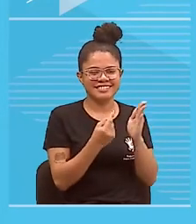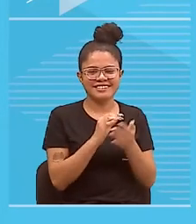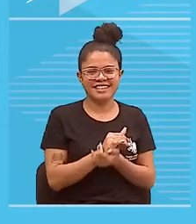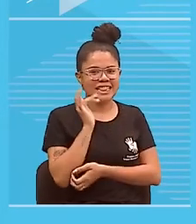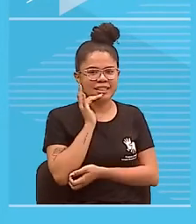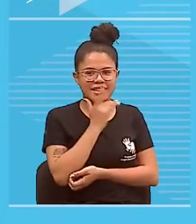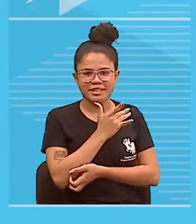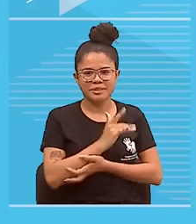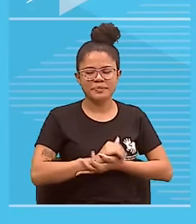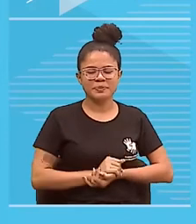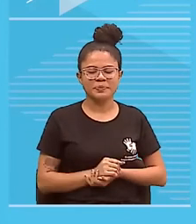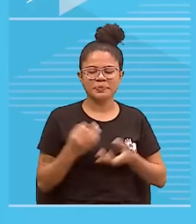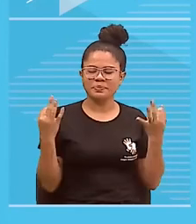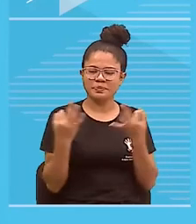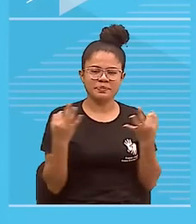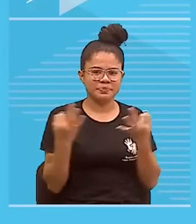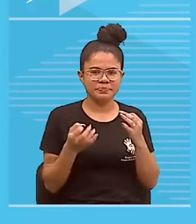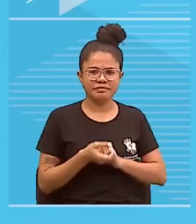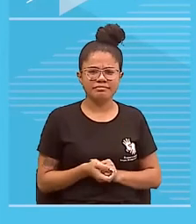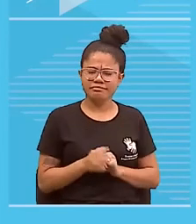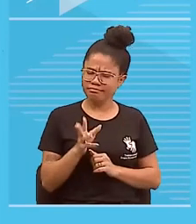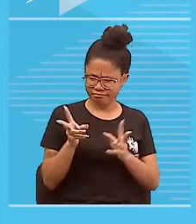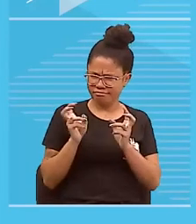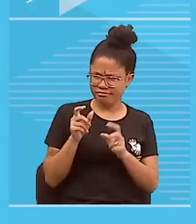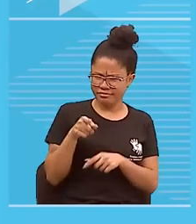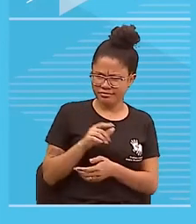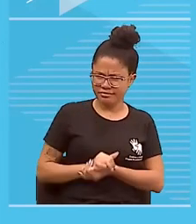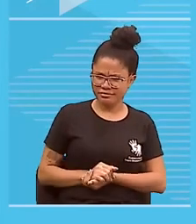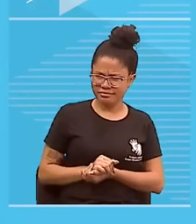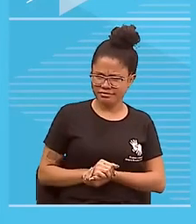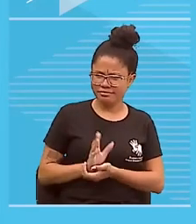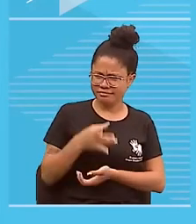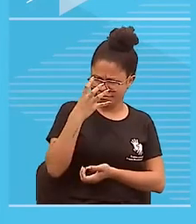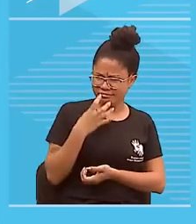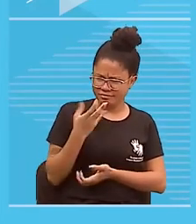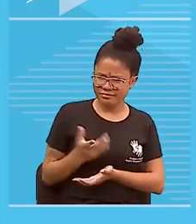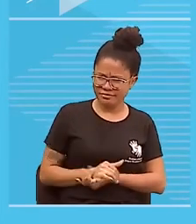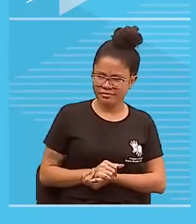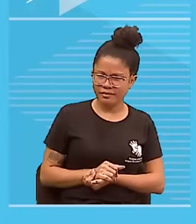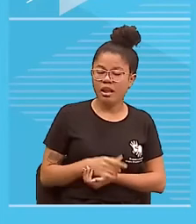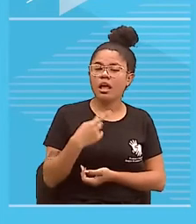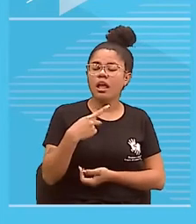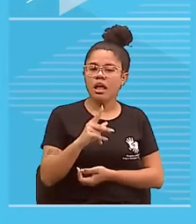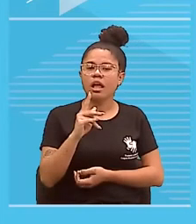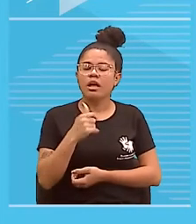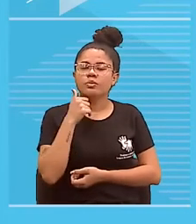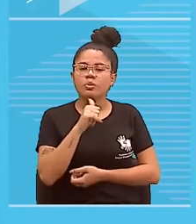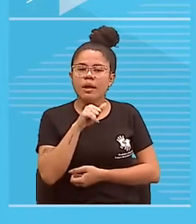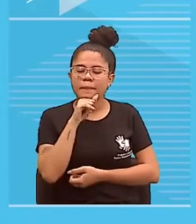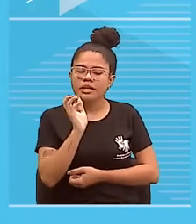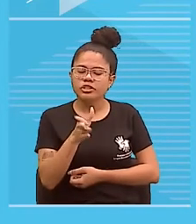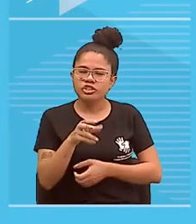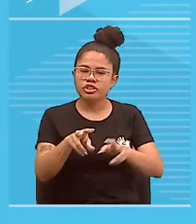torradinho é perfeito filho já tinha visto Adriana sério mesmo ah tá tua mãe já plantou né